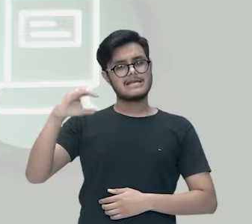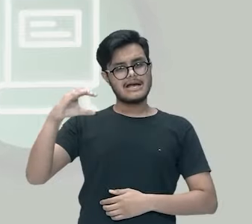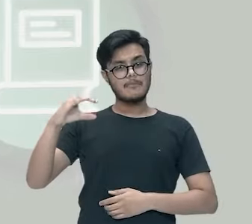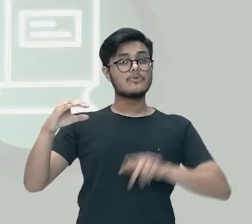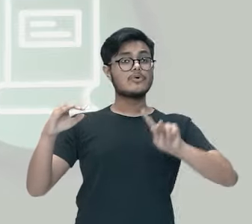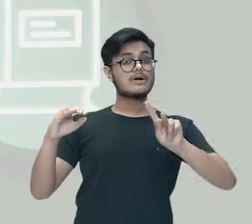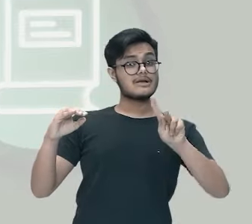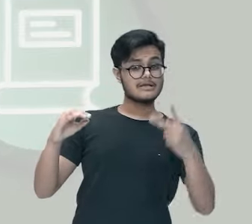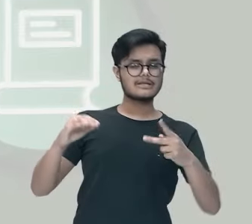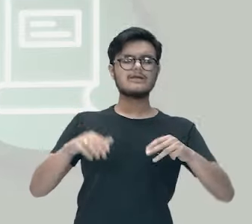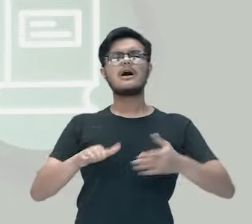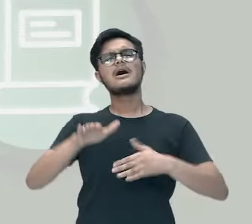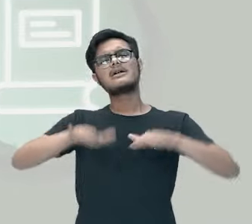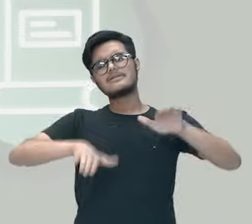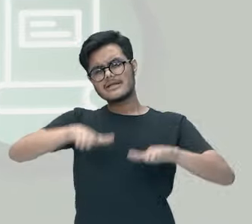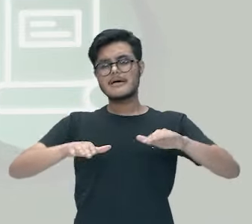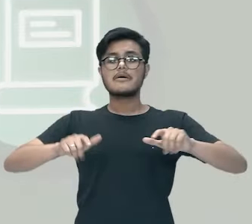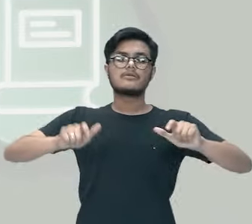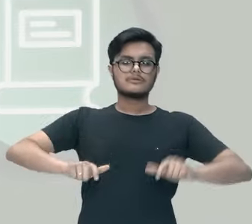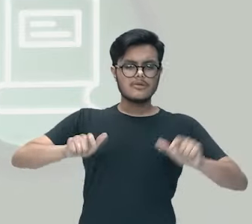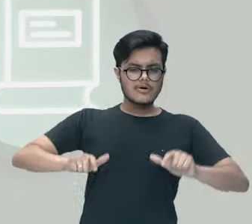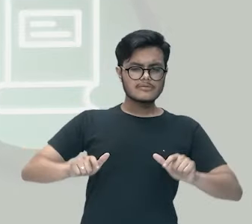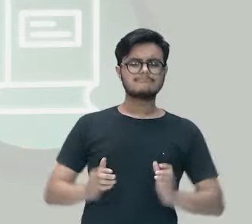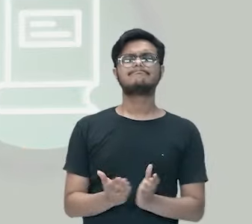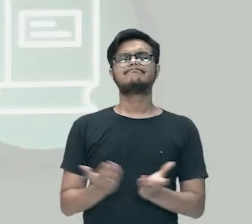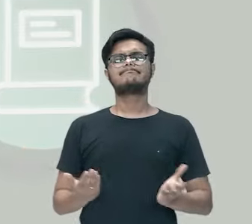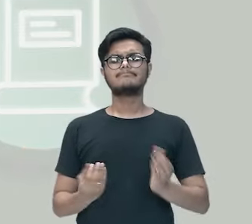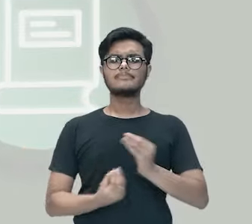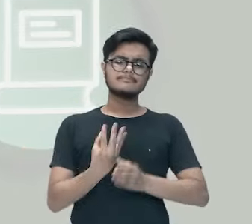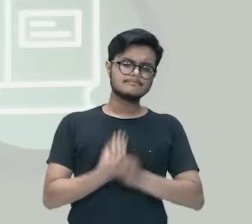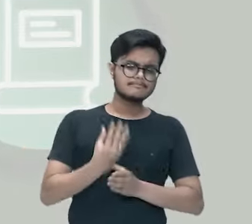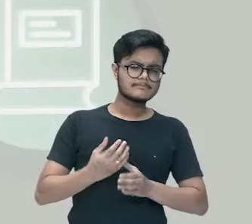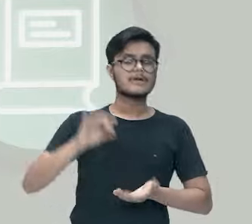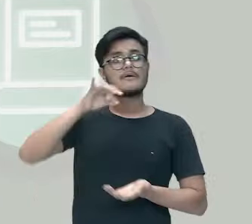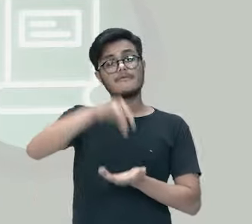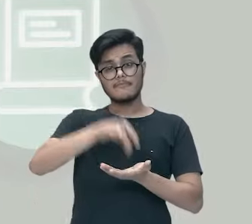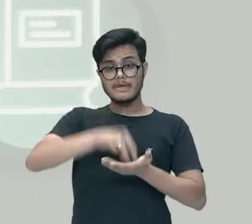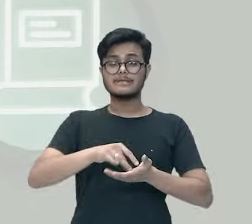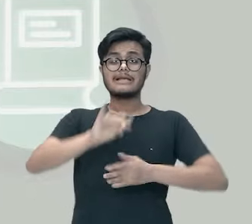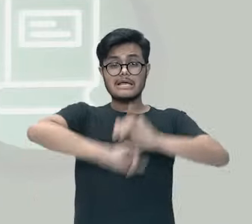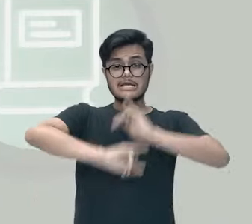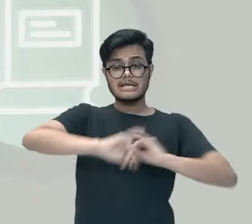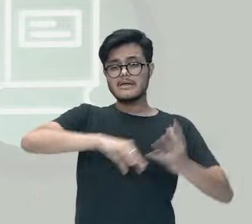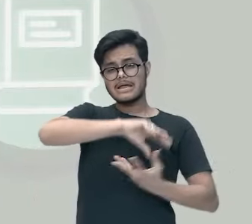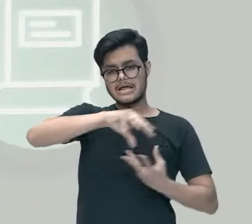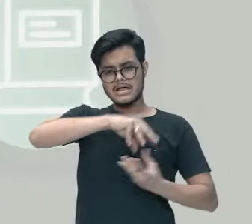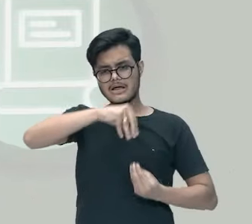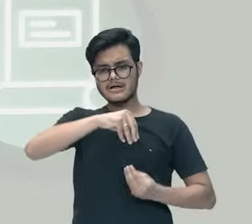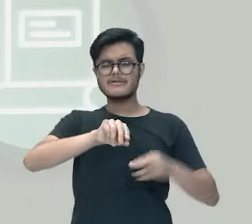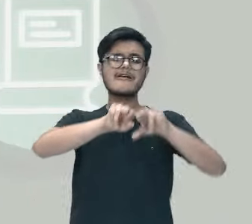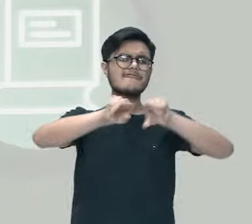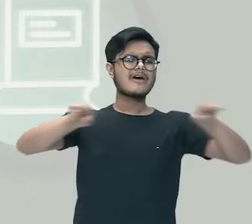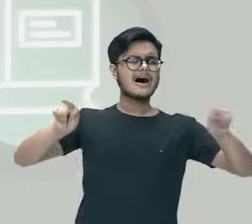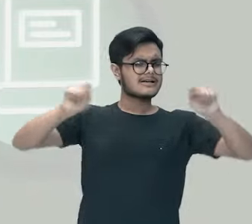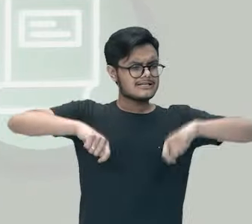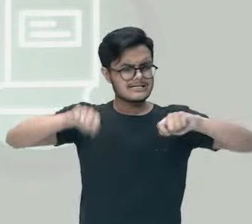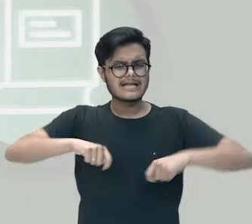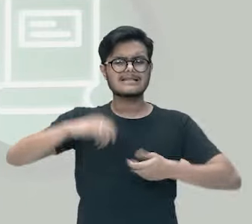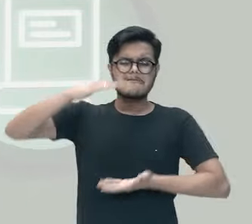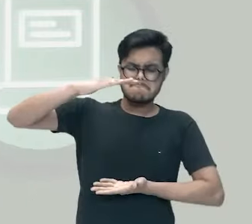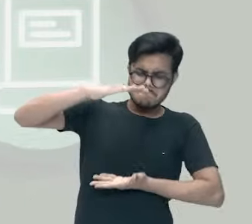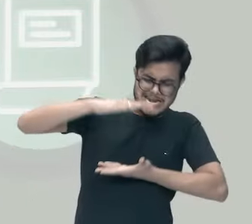da região onde ele foi formado, né, a composição daquela região, são vários fatores, a